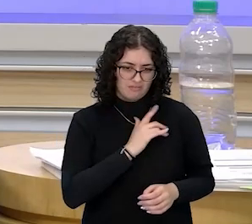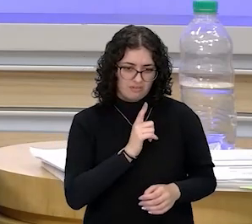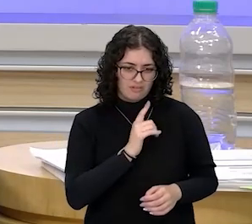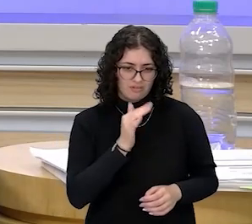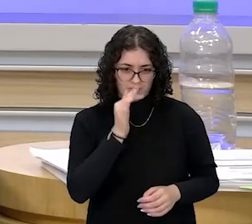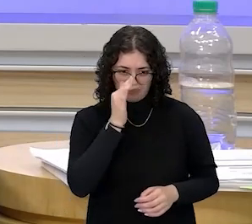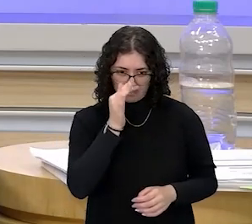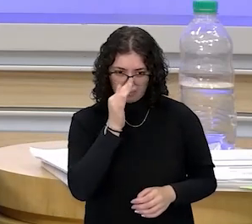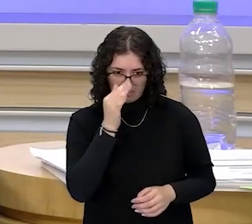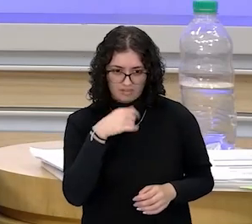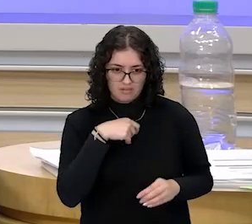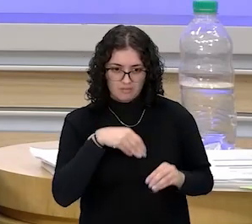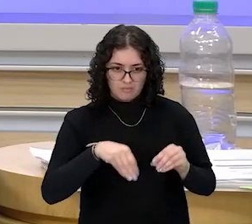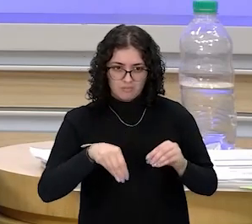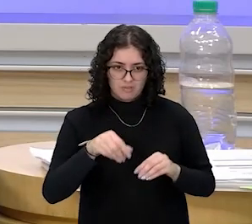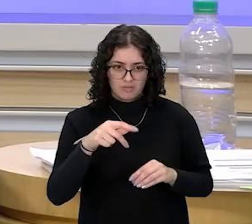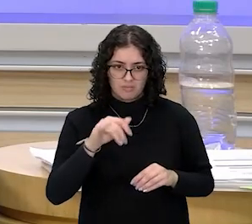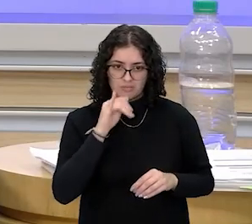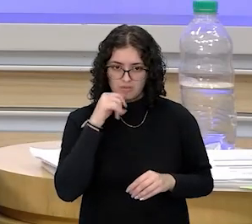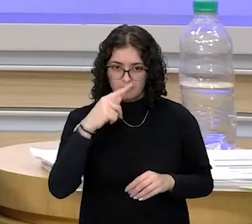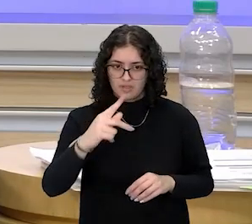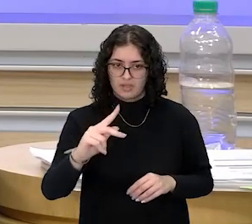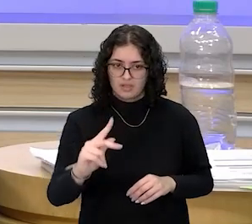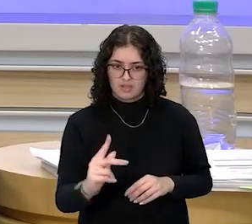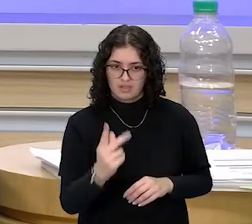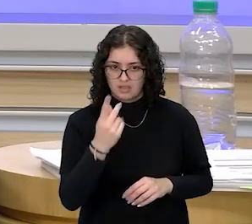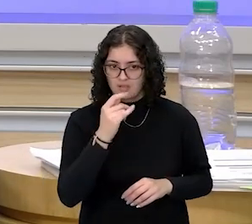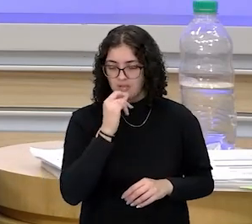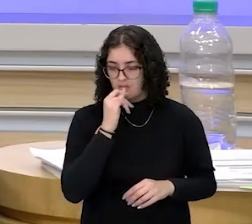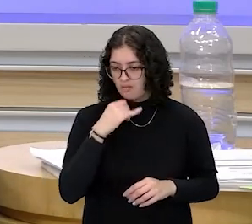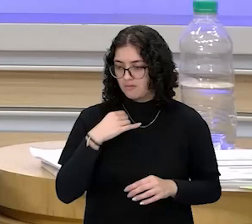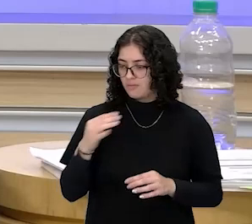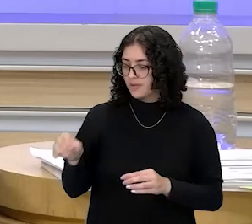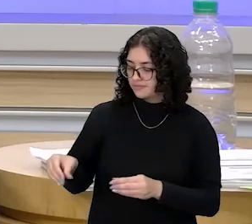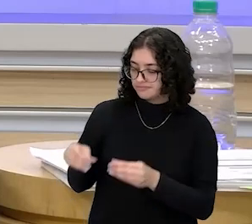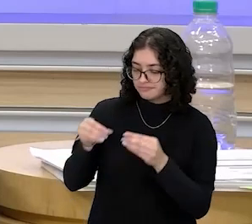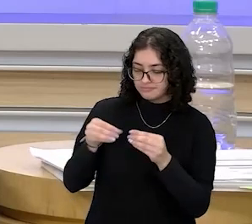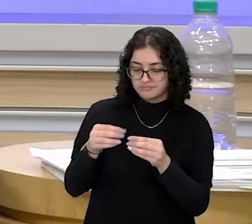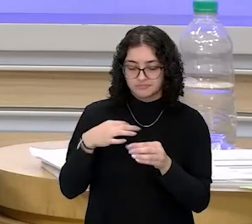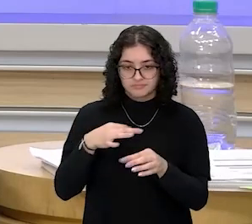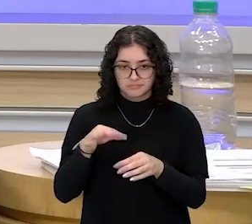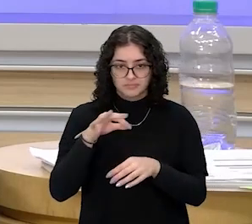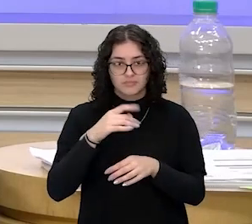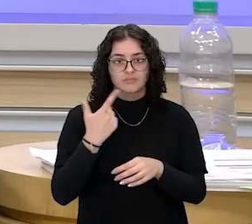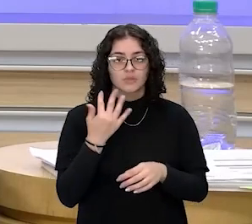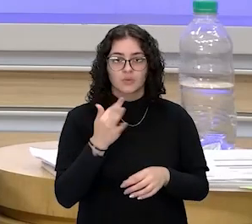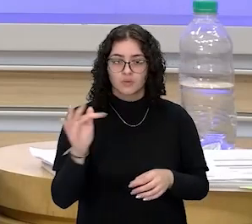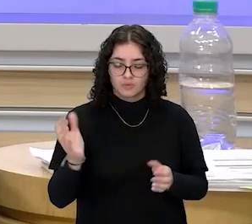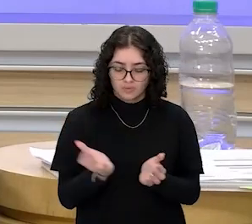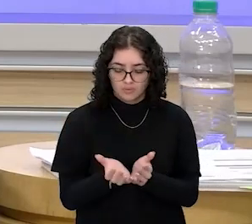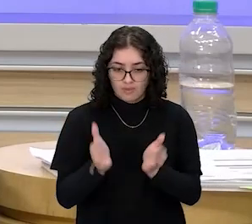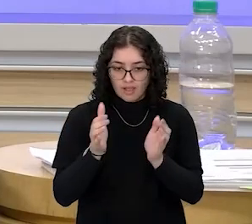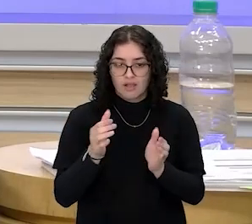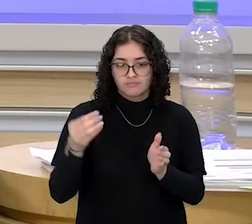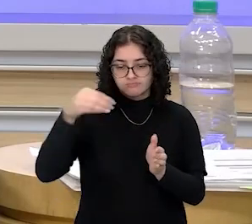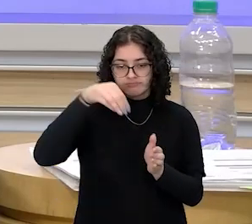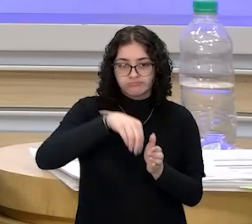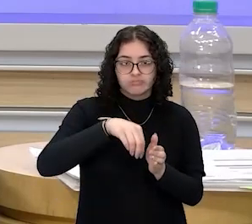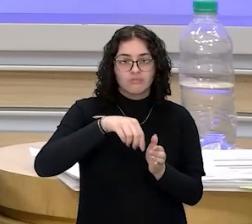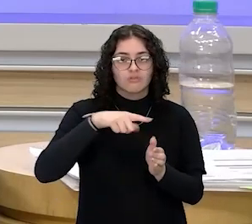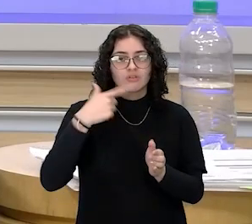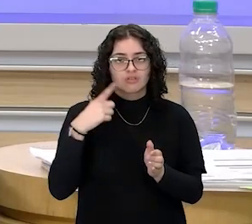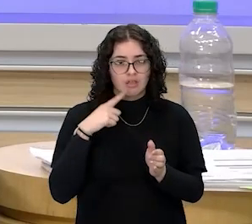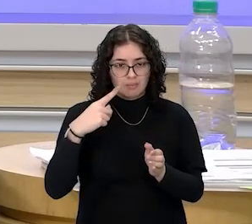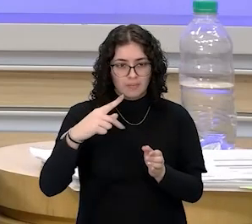e modificar a estrutura do pH, pegar uma muda, né? Colocar no outro vaso e mudar a estrutura do pH, ela vai ter